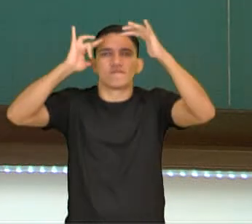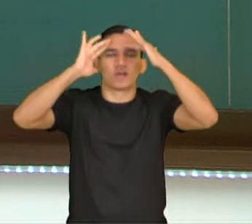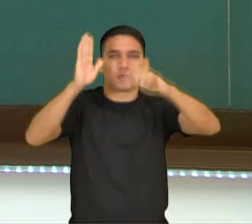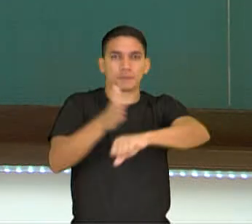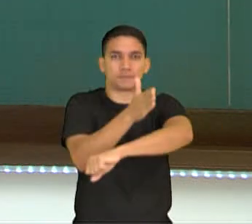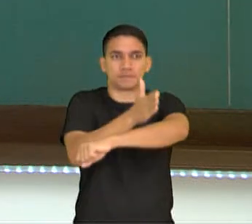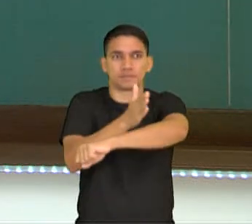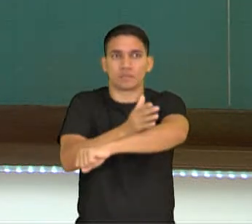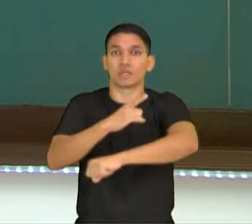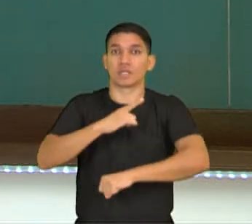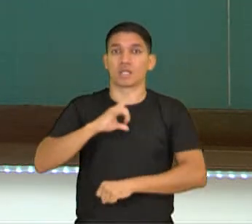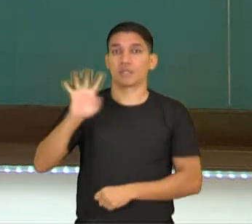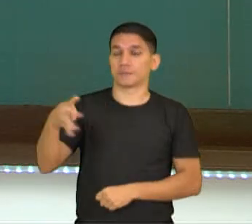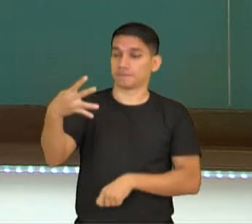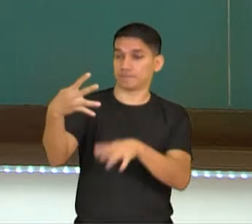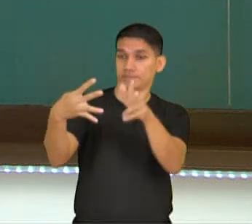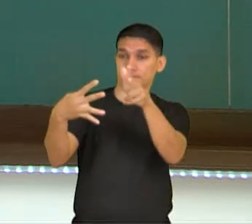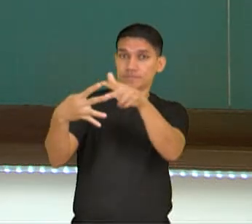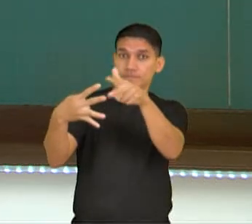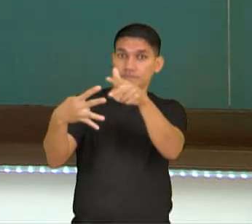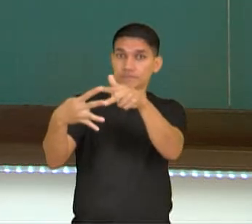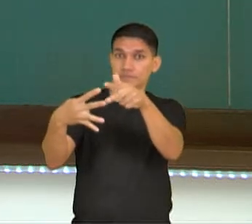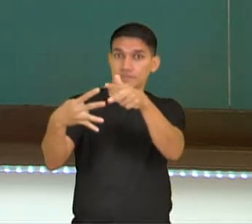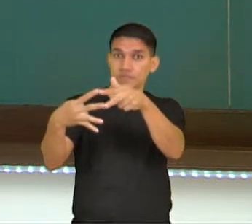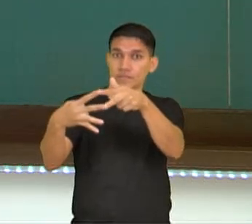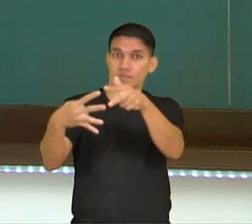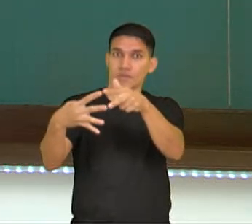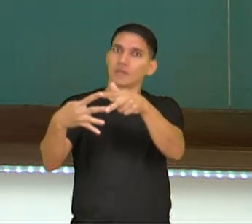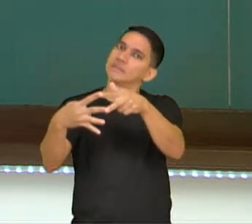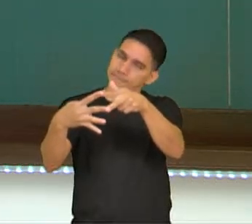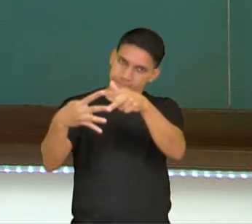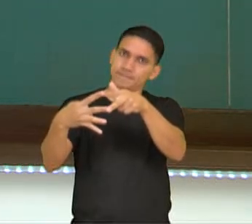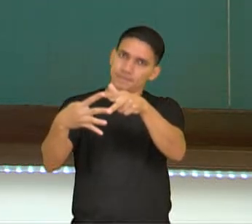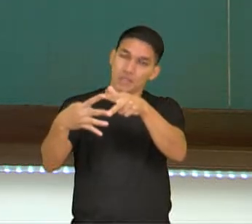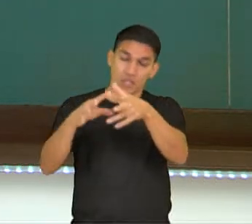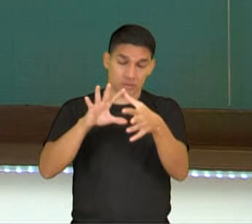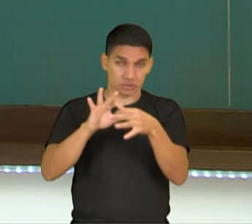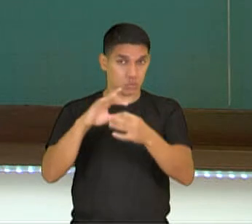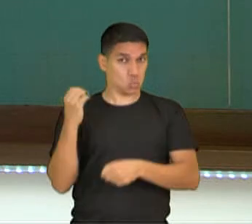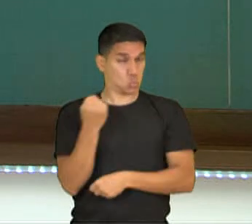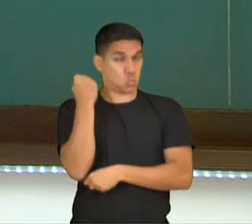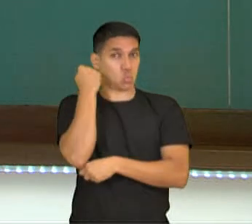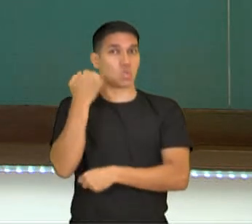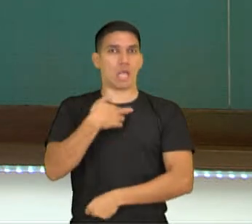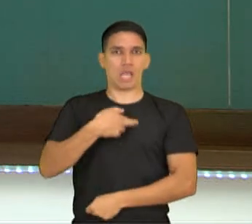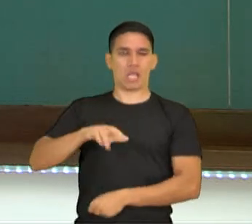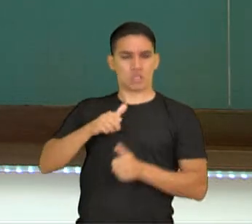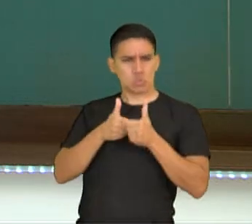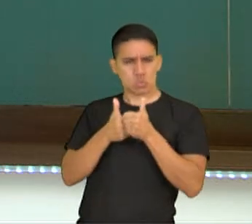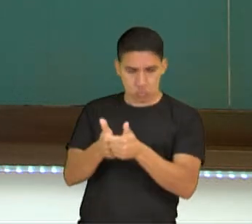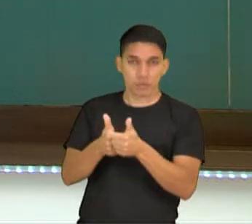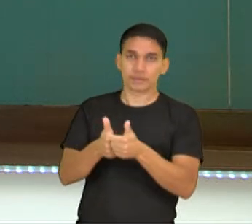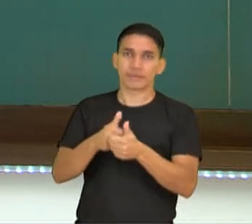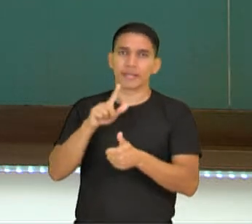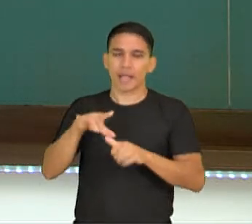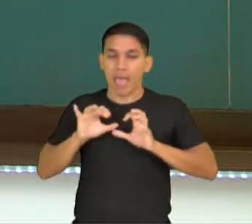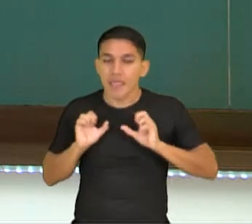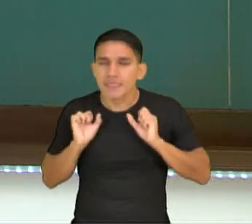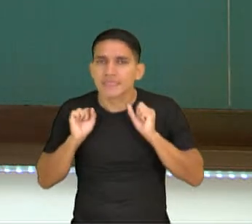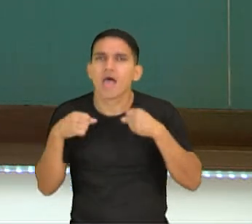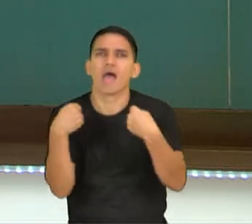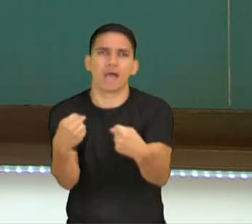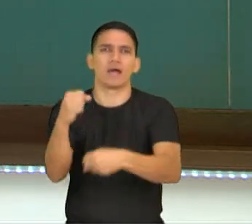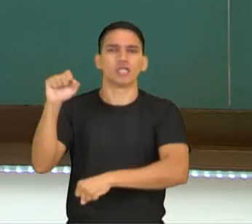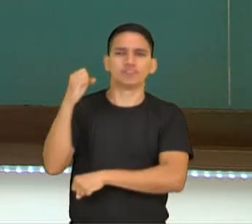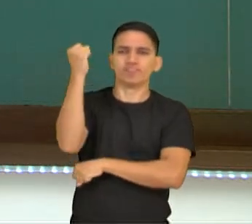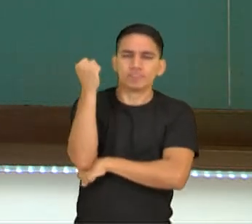Média. Esses dois períodos iniciais aqui extremamente religiosos, voltado a defender